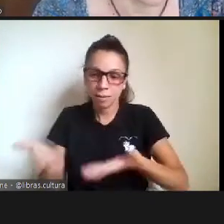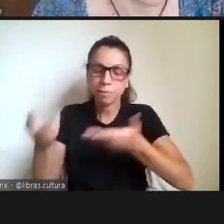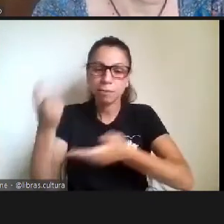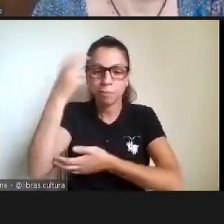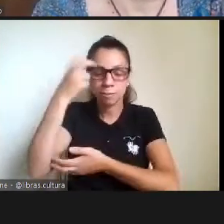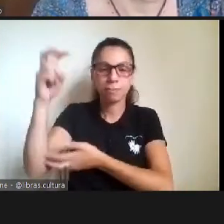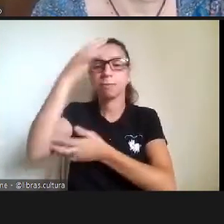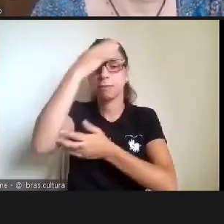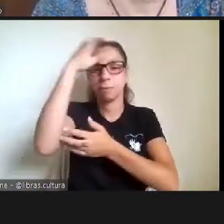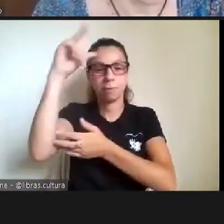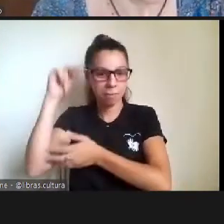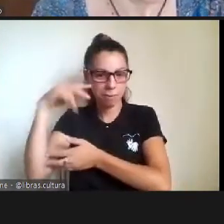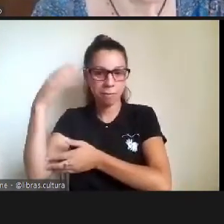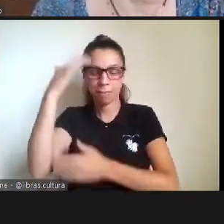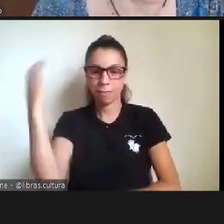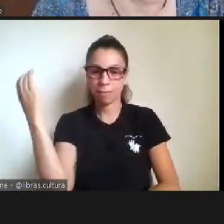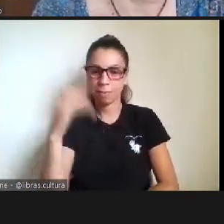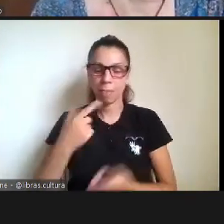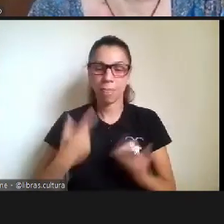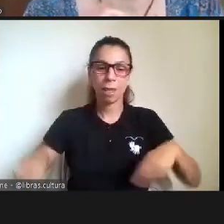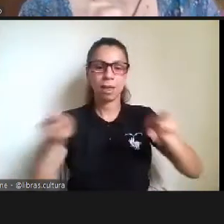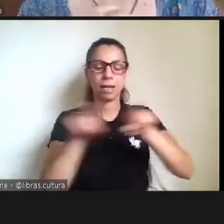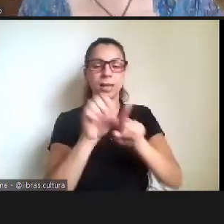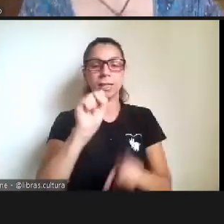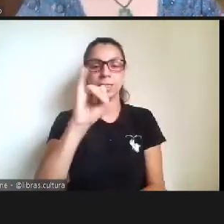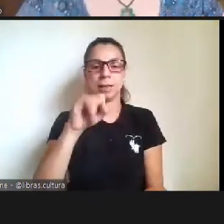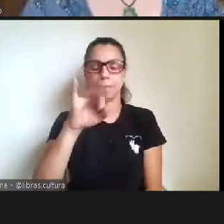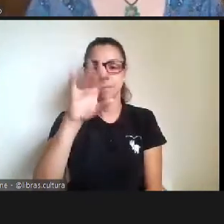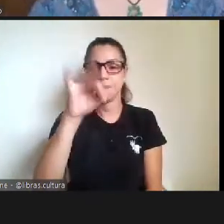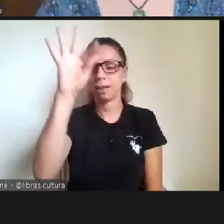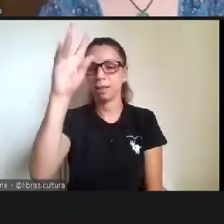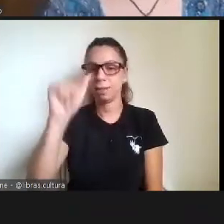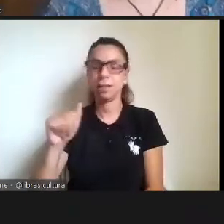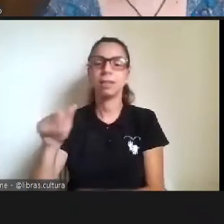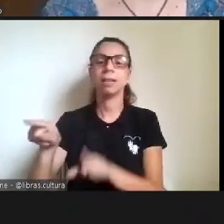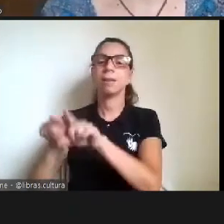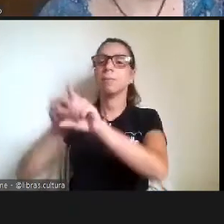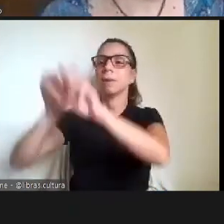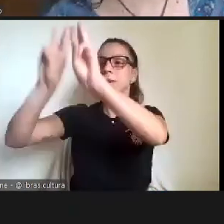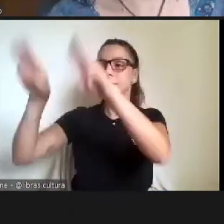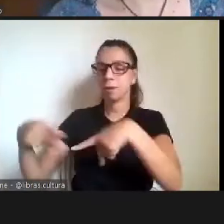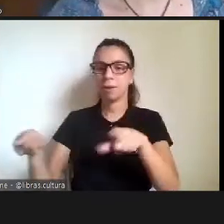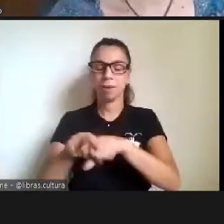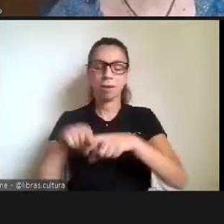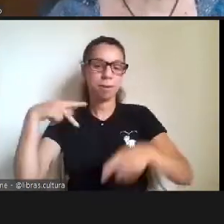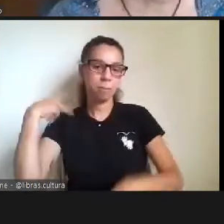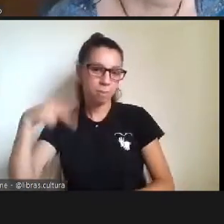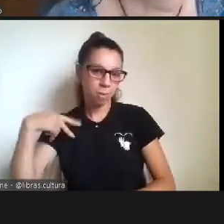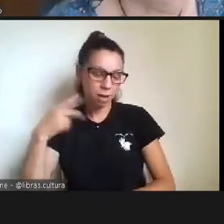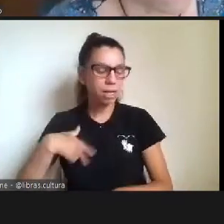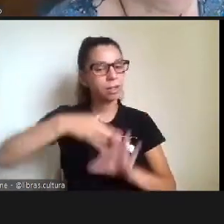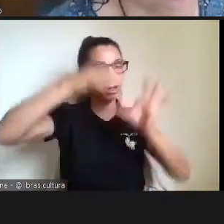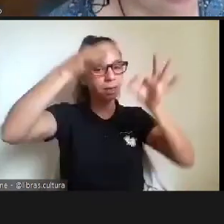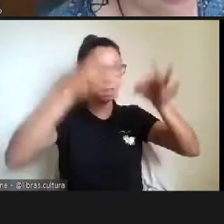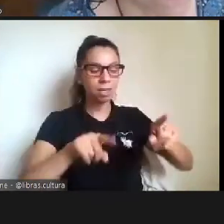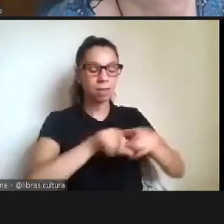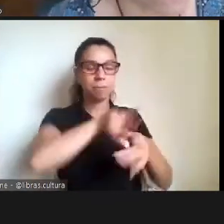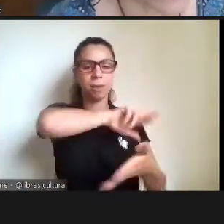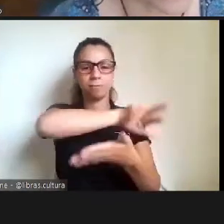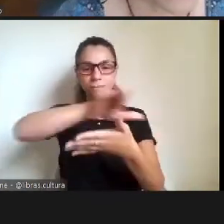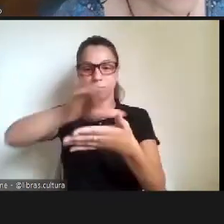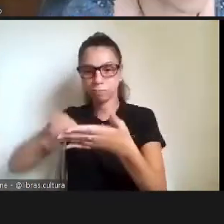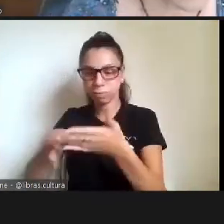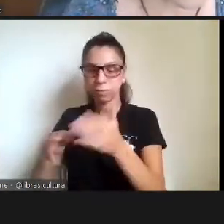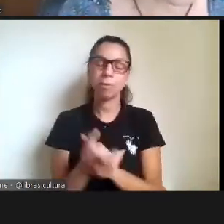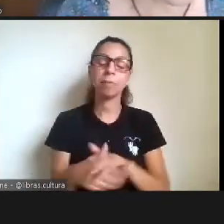de Curitiba, e parceria com a CIPAD, UFPR, Superintendência de Inclusão, Políticas Afirmativas e Diversidade. A